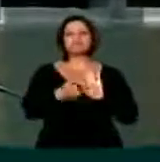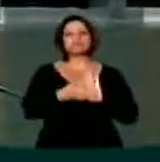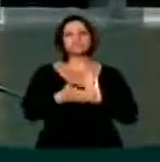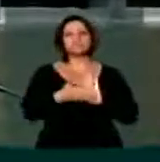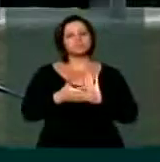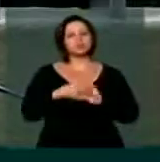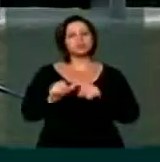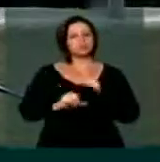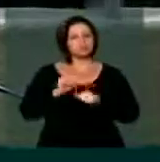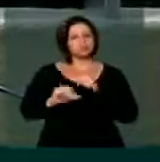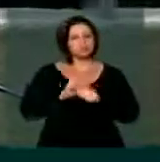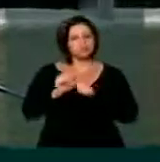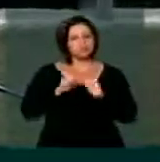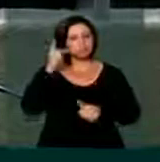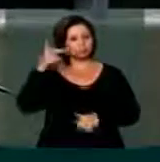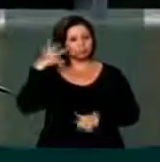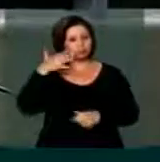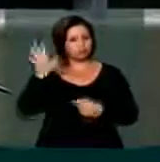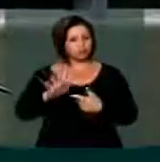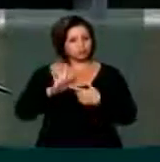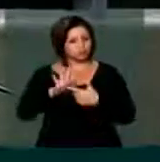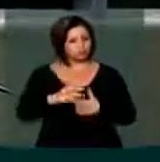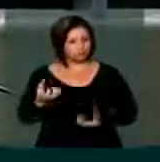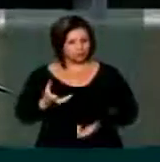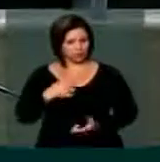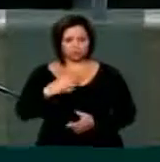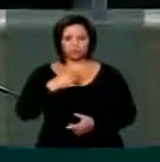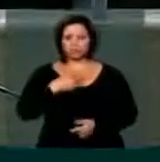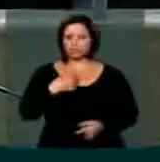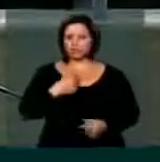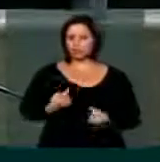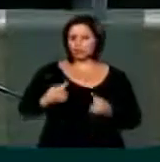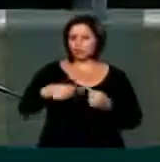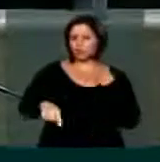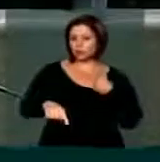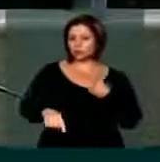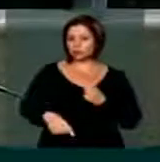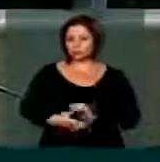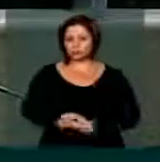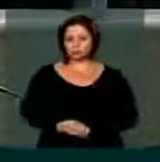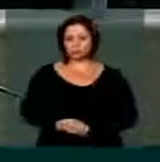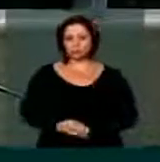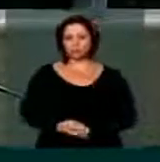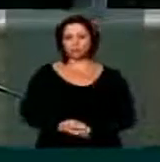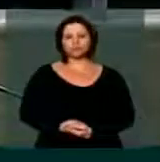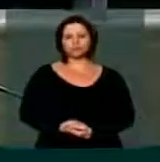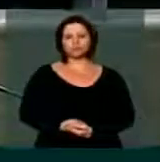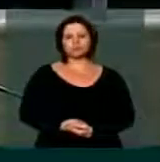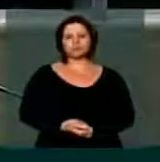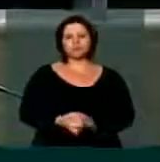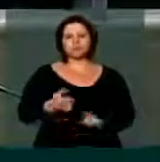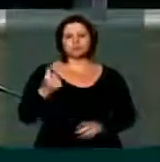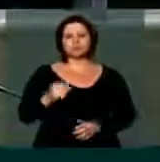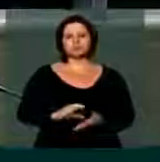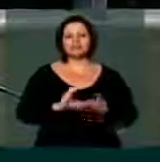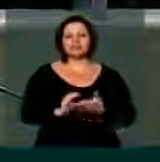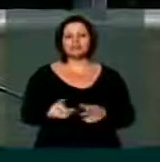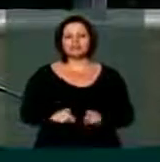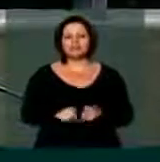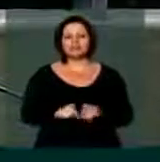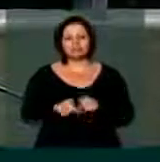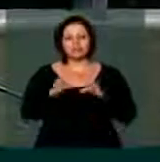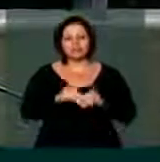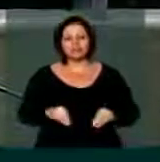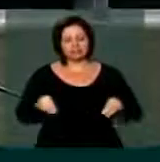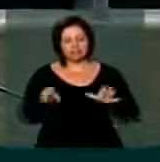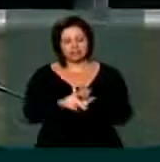outra referência política que está sendo apresentada contra a concentração da renda, da